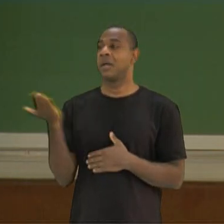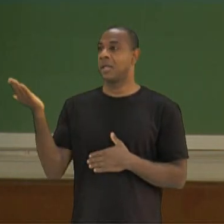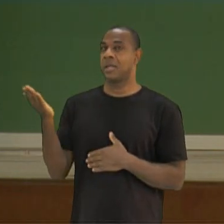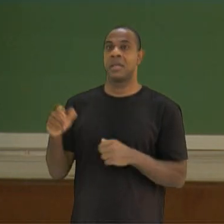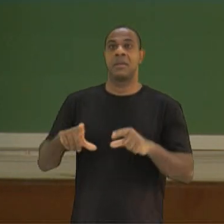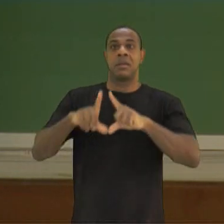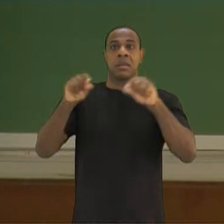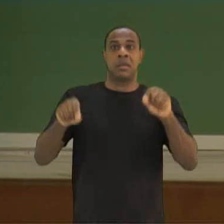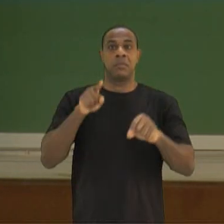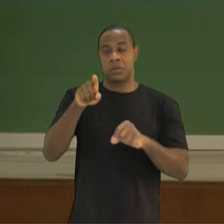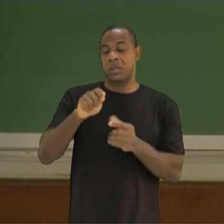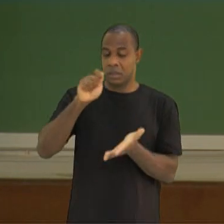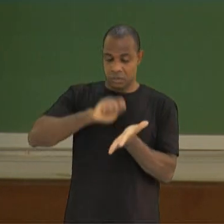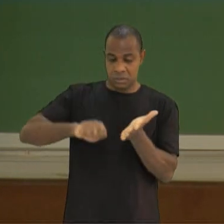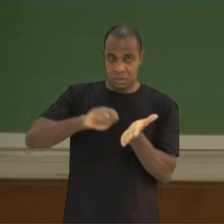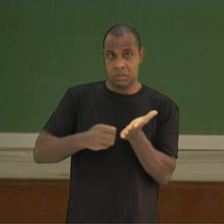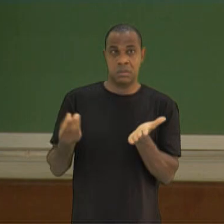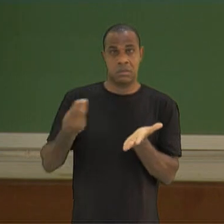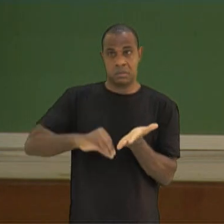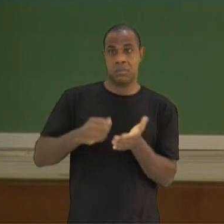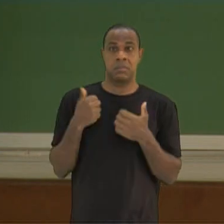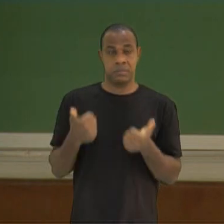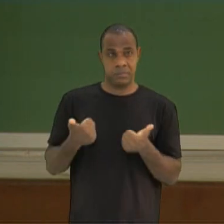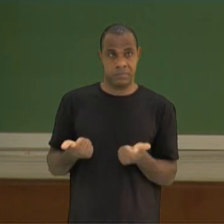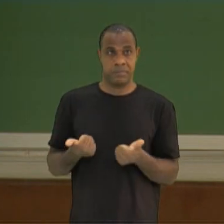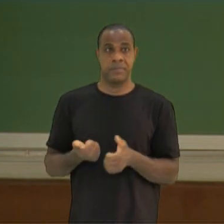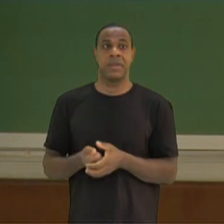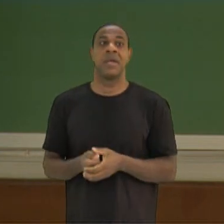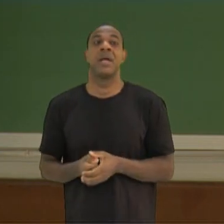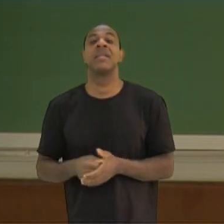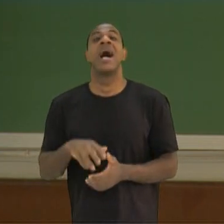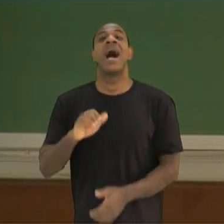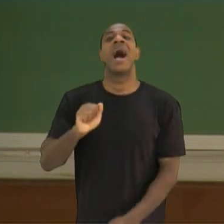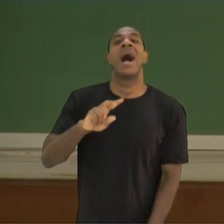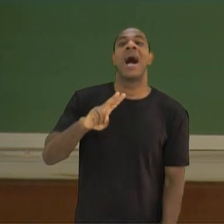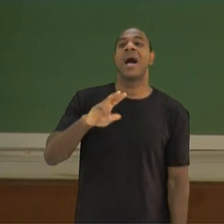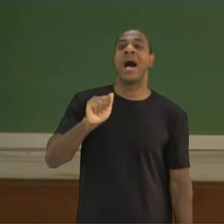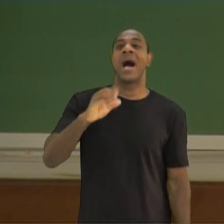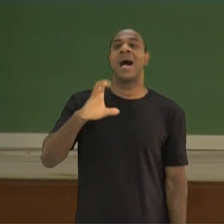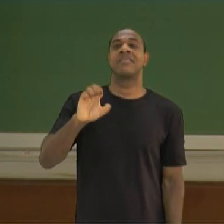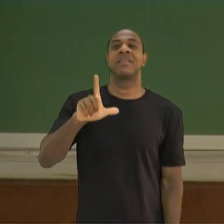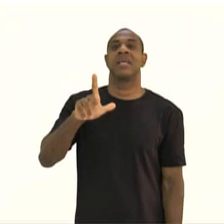você anotar no seu formulário, a fórmula da aceleração,